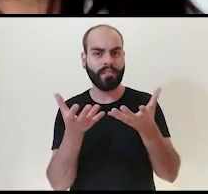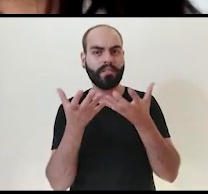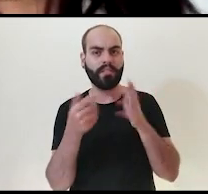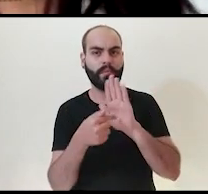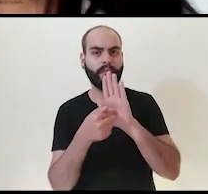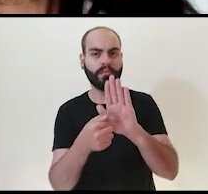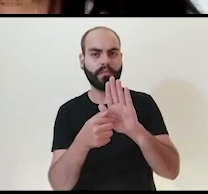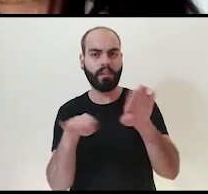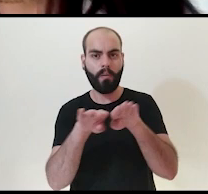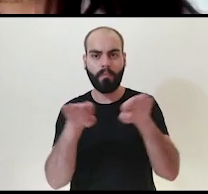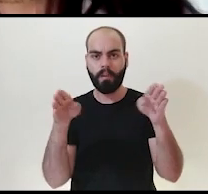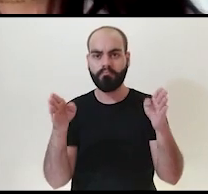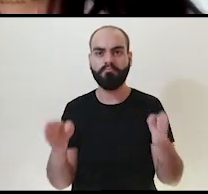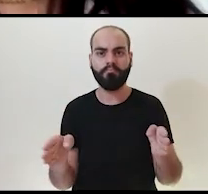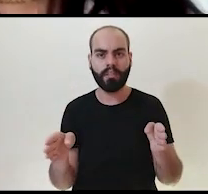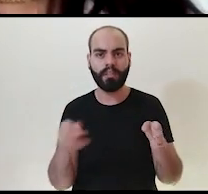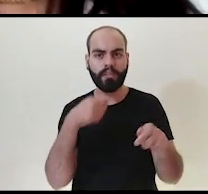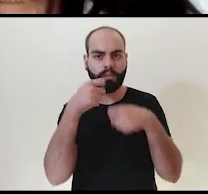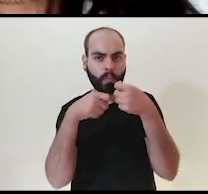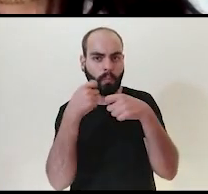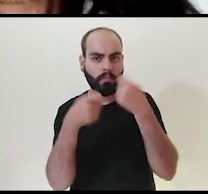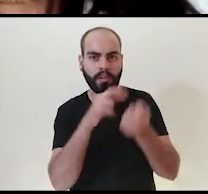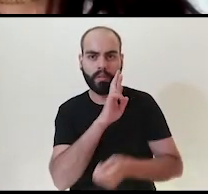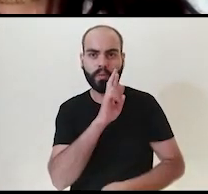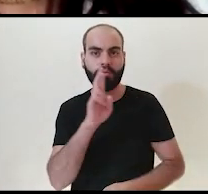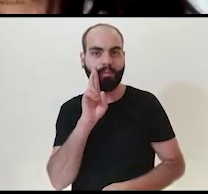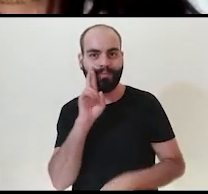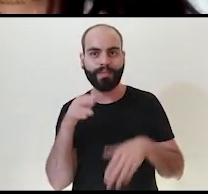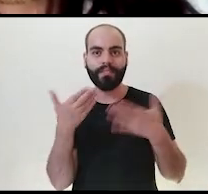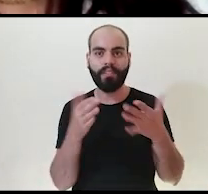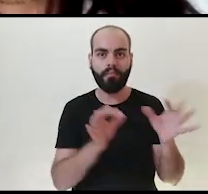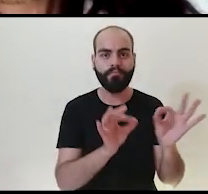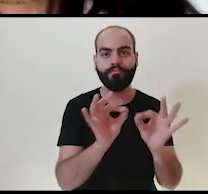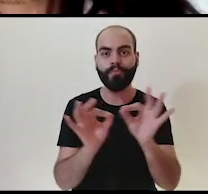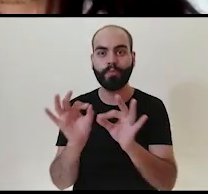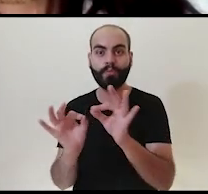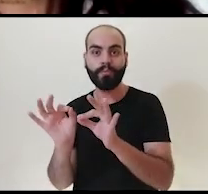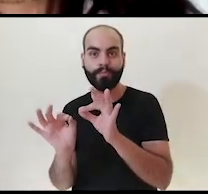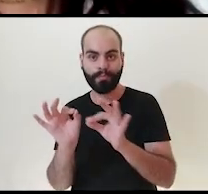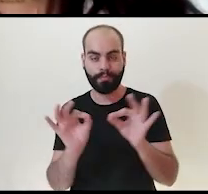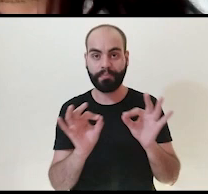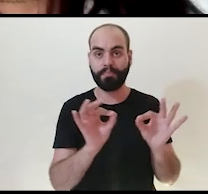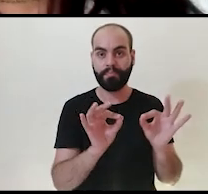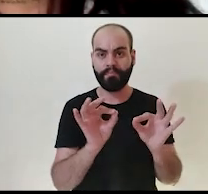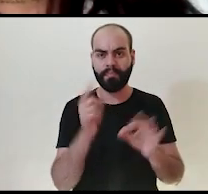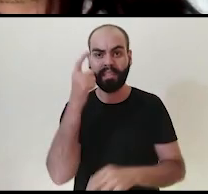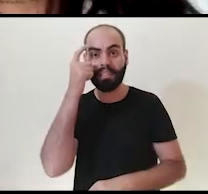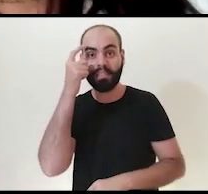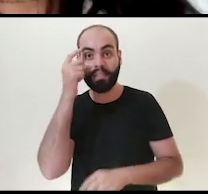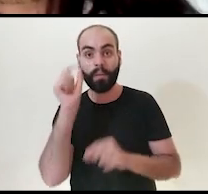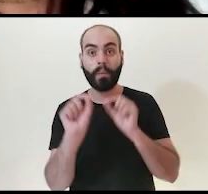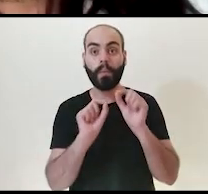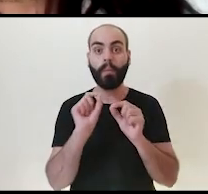de um restaurante que você está querendo contar. E aí você vai e faz a composição. Mas então, assim, pensar o que que você